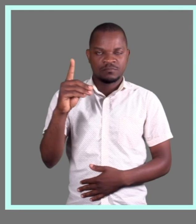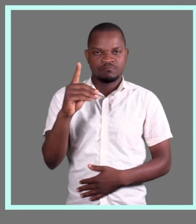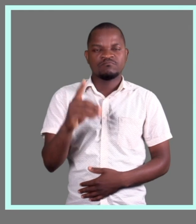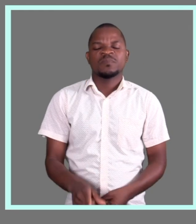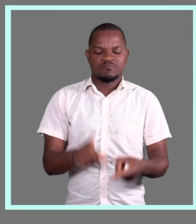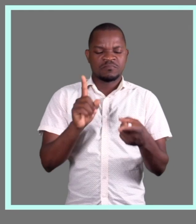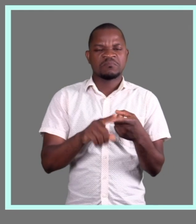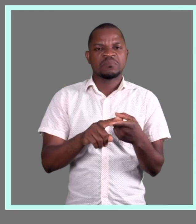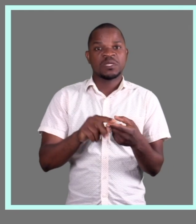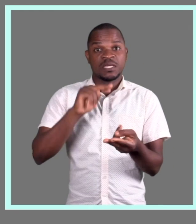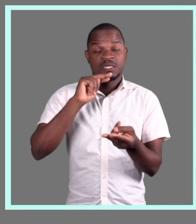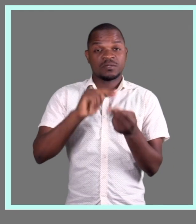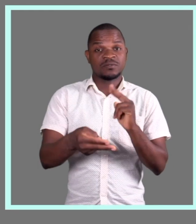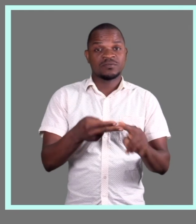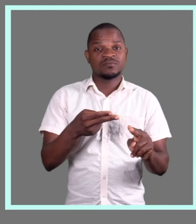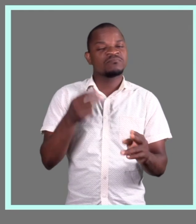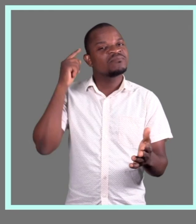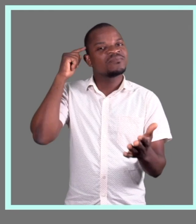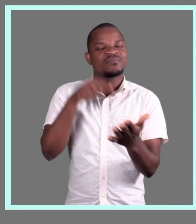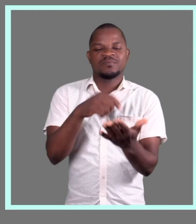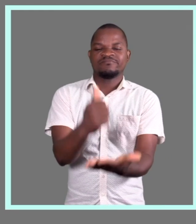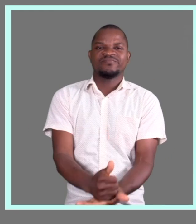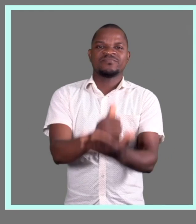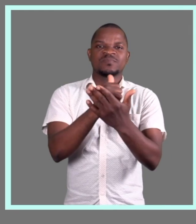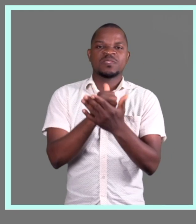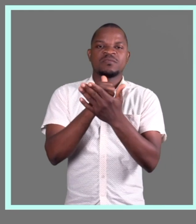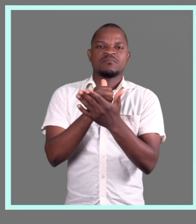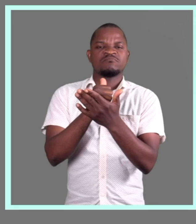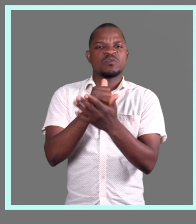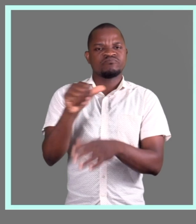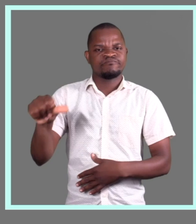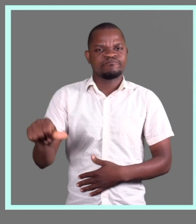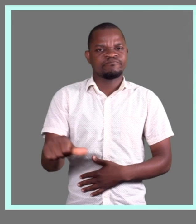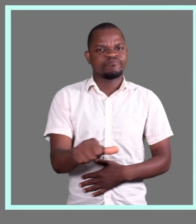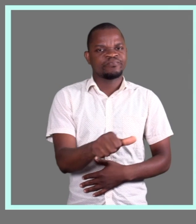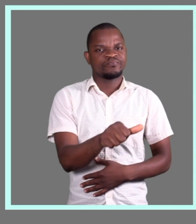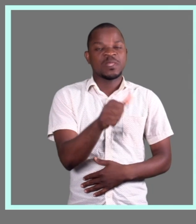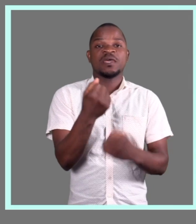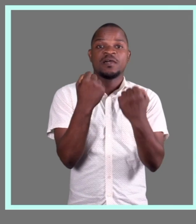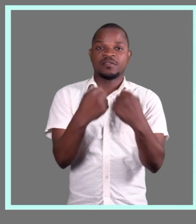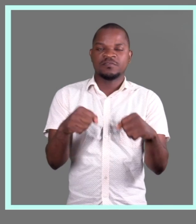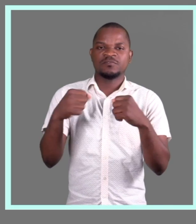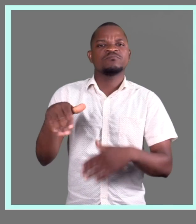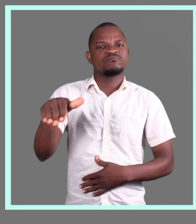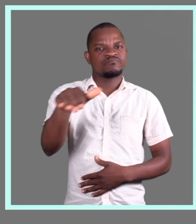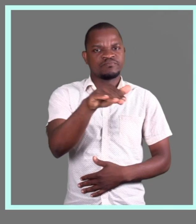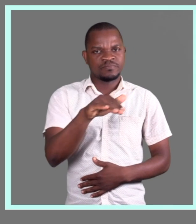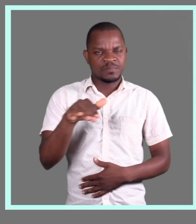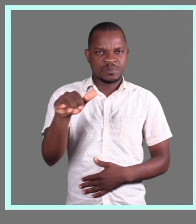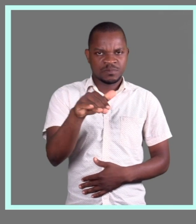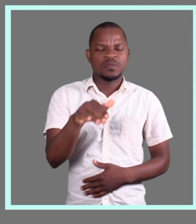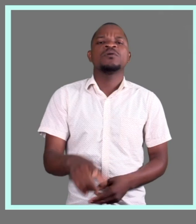Com este encontro, ajuda-nos a melhorar as nossas atividades